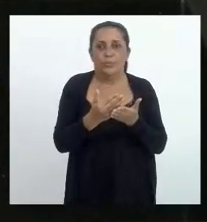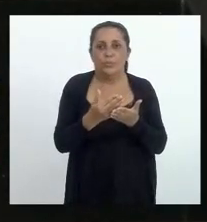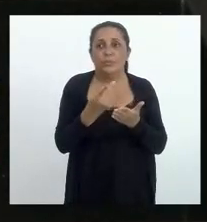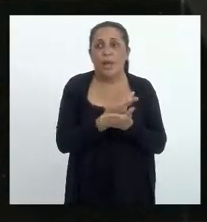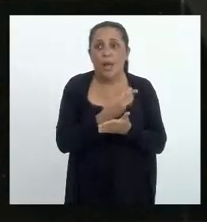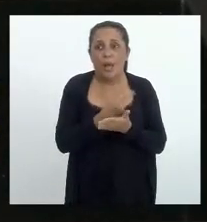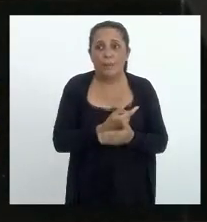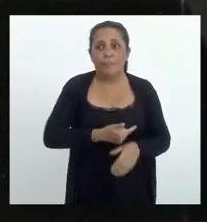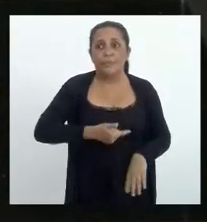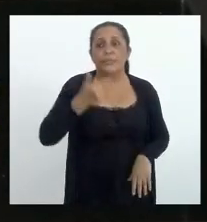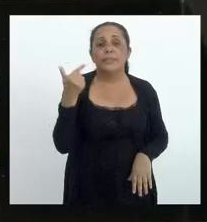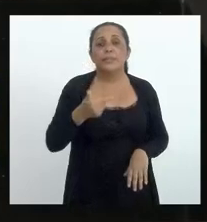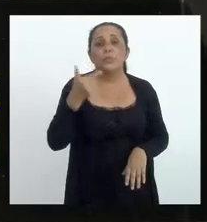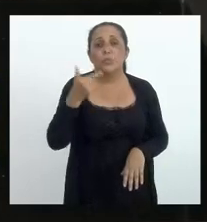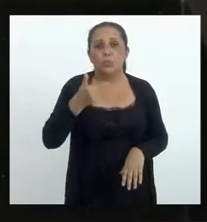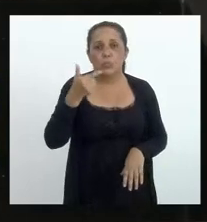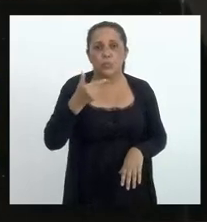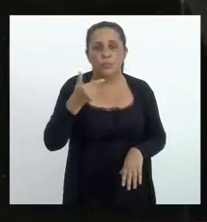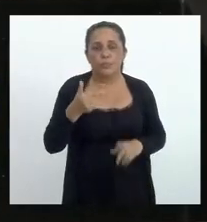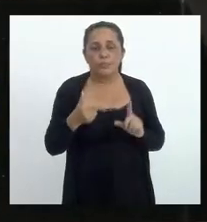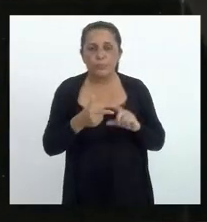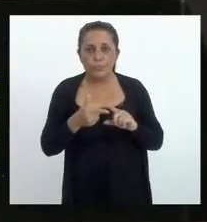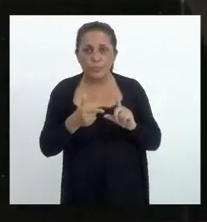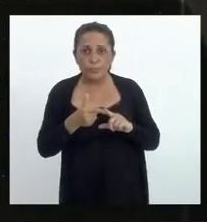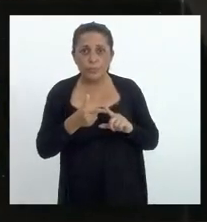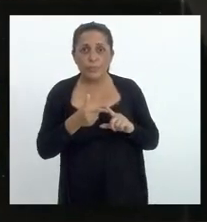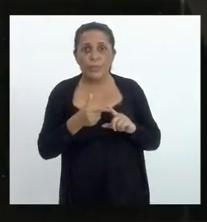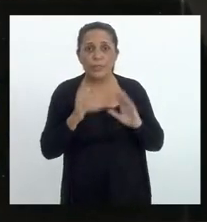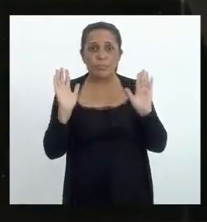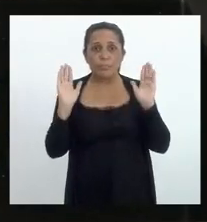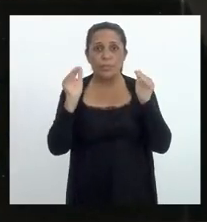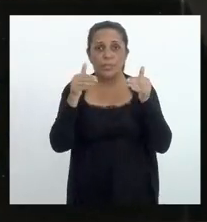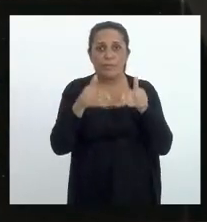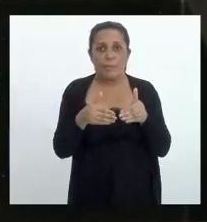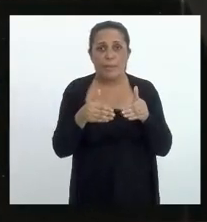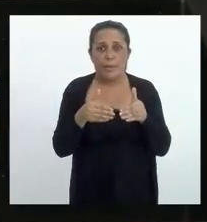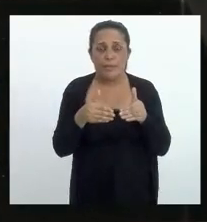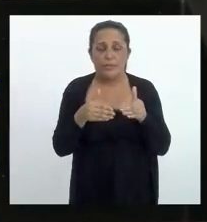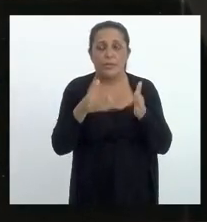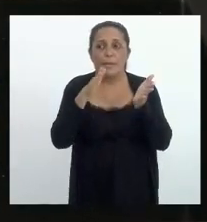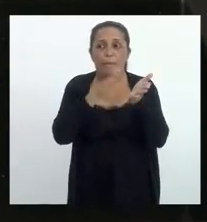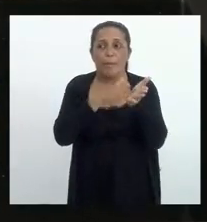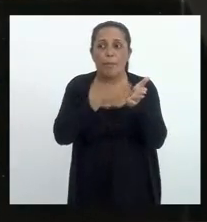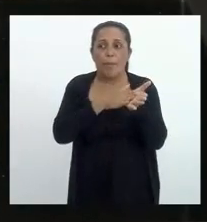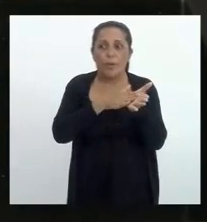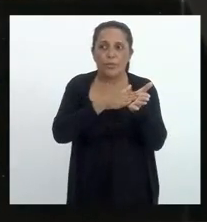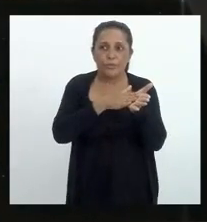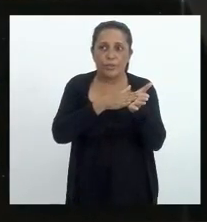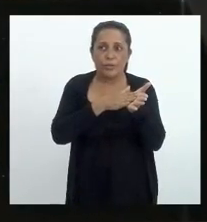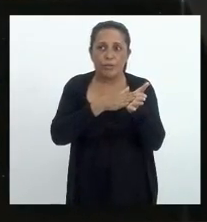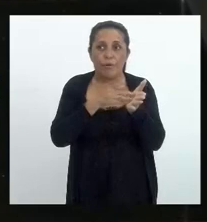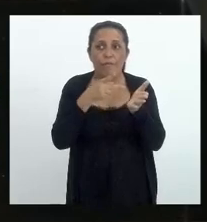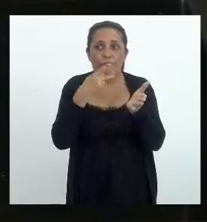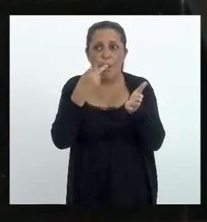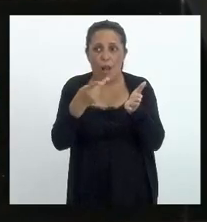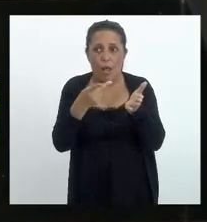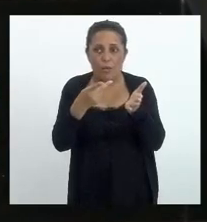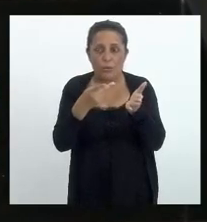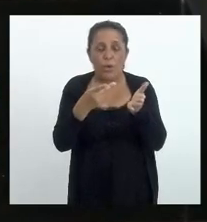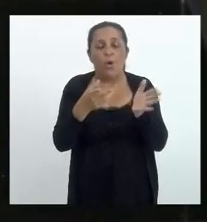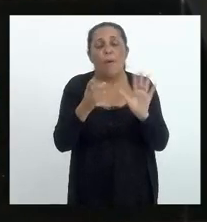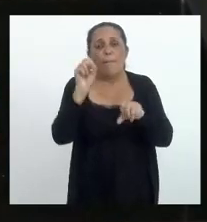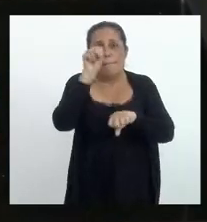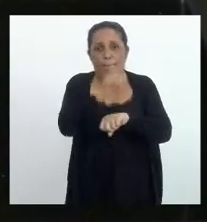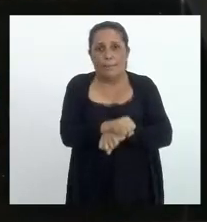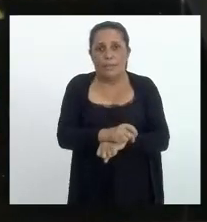E segundo, é que, mais especificamente sobre essa proposta, a gente está falando em congelamento de gastos primários.